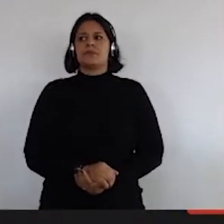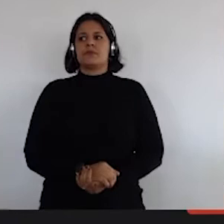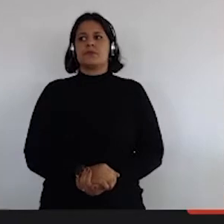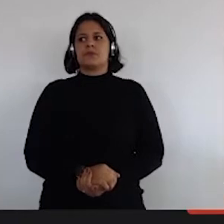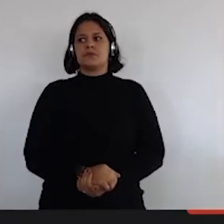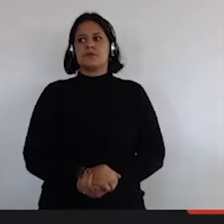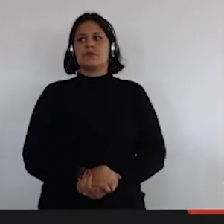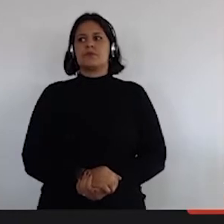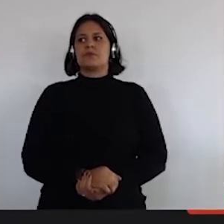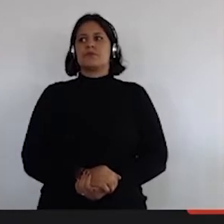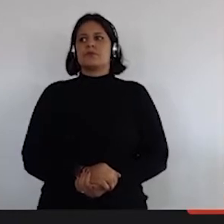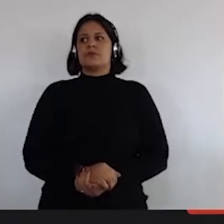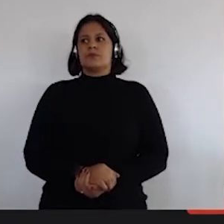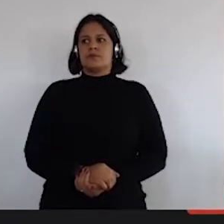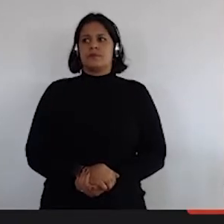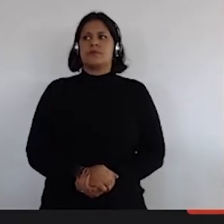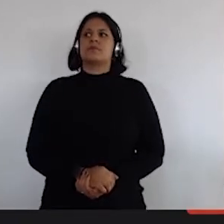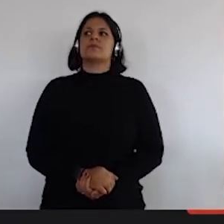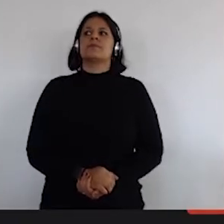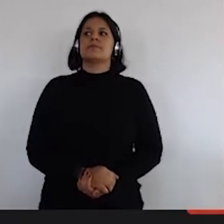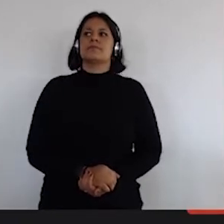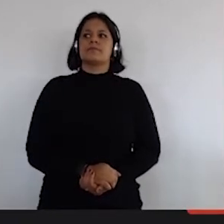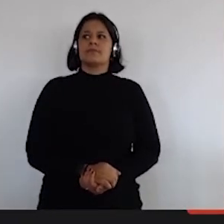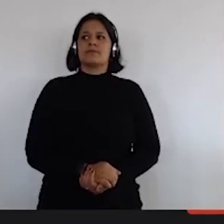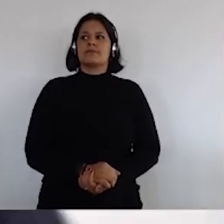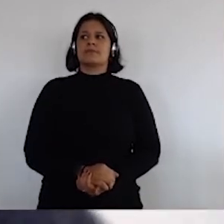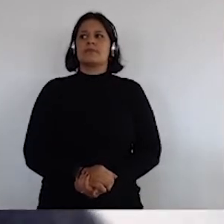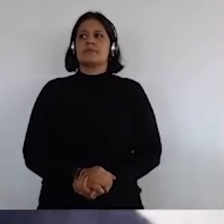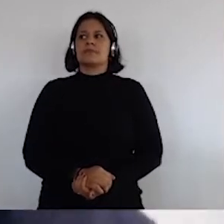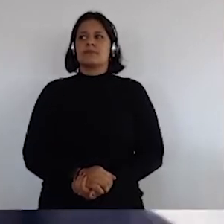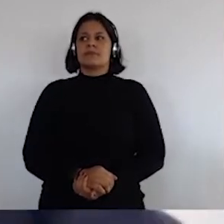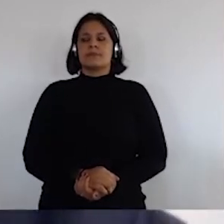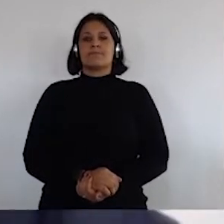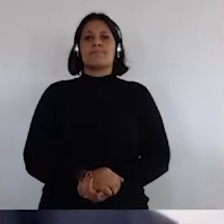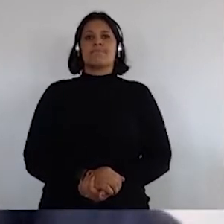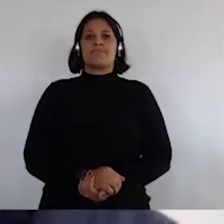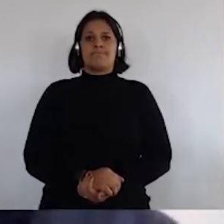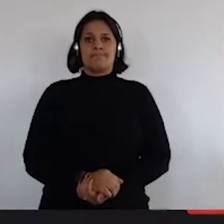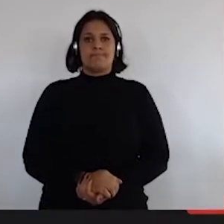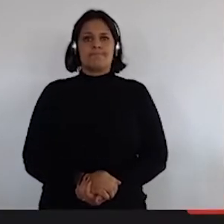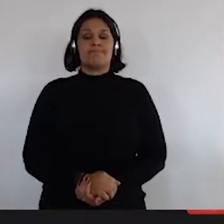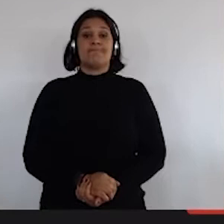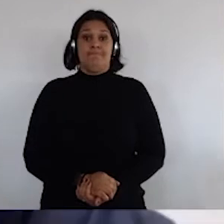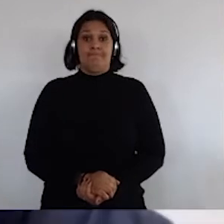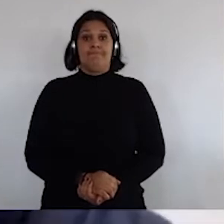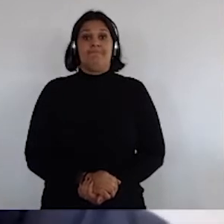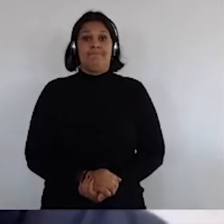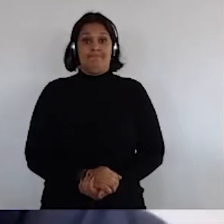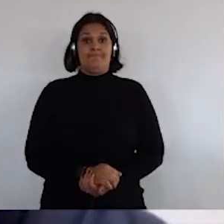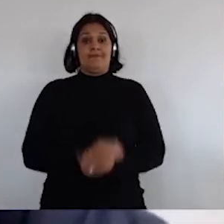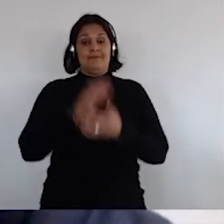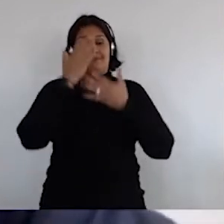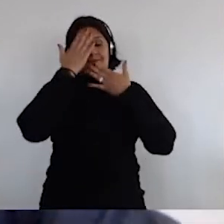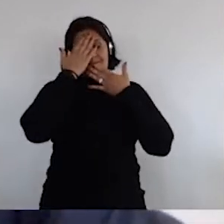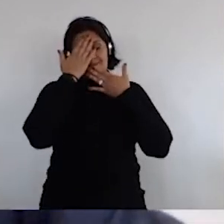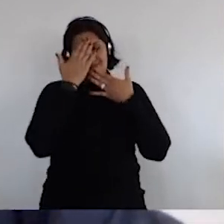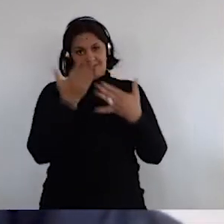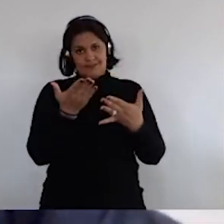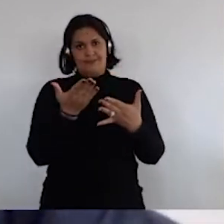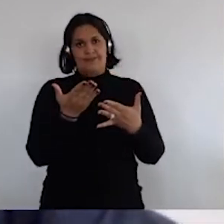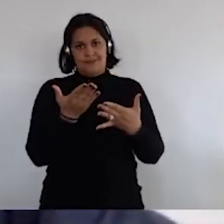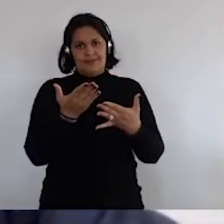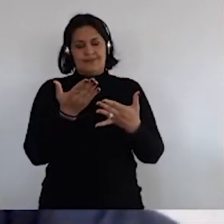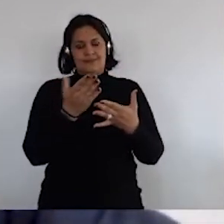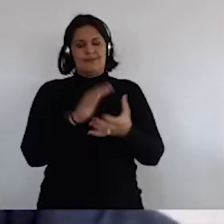Nós que agradecemos, presidente Lamáquia. Diz que eu sou guerreiro, mas o grande guerreiro aqui é o presidente Lamáquia,